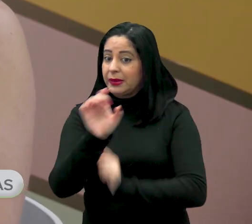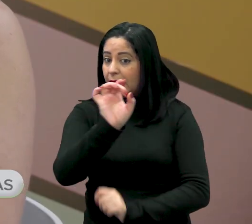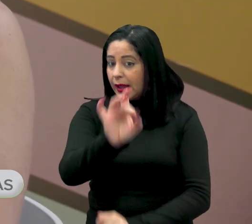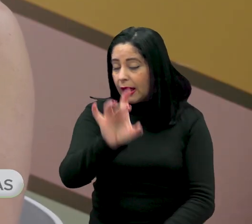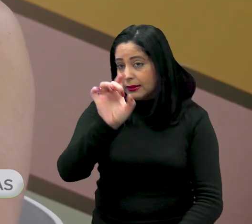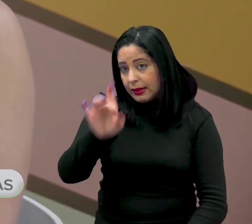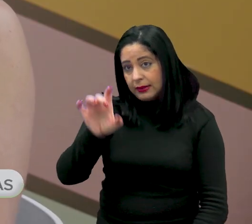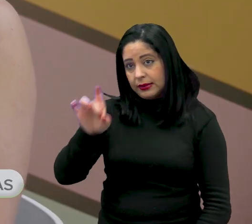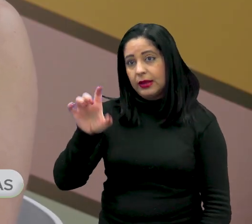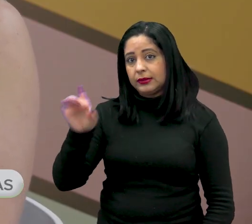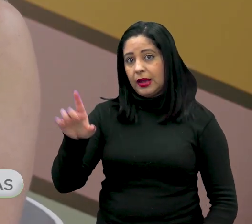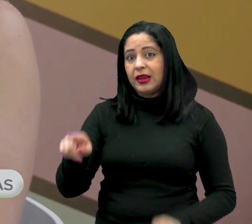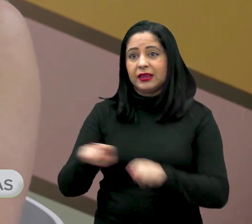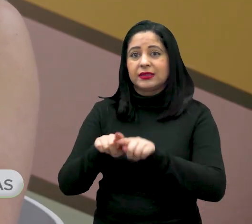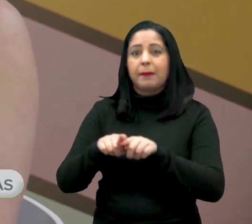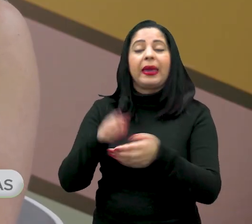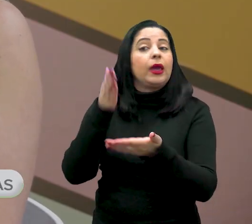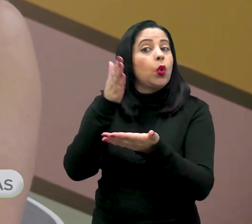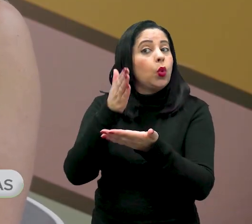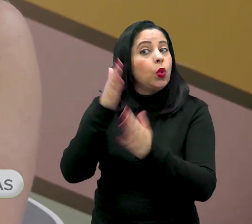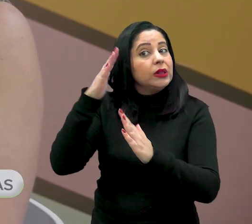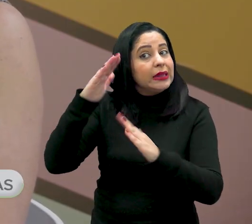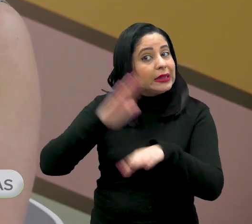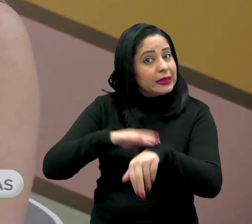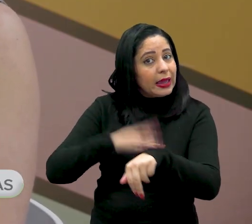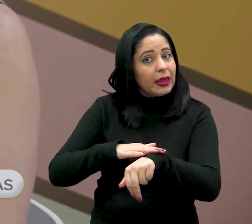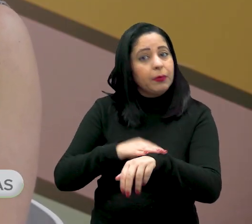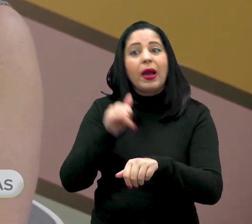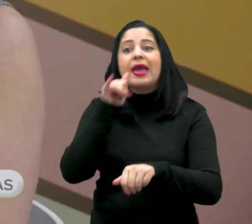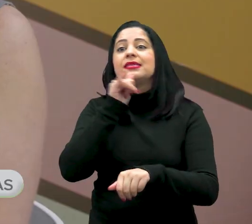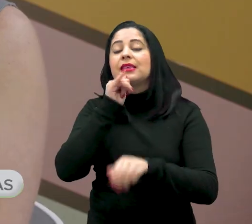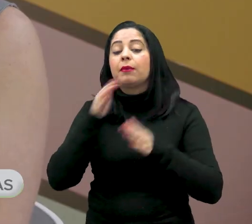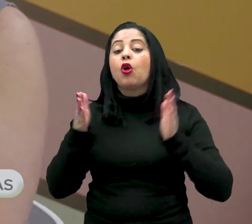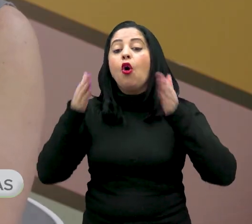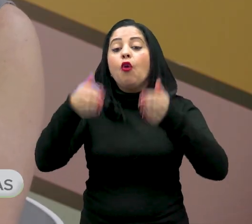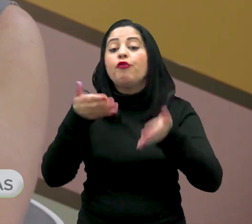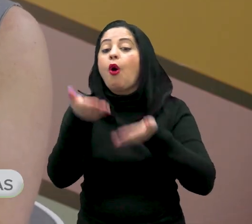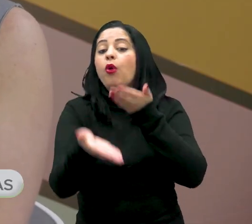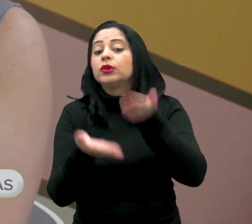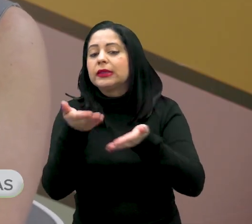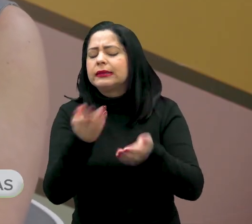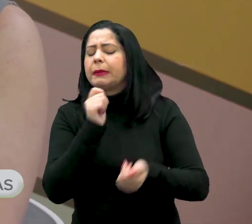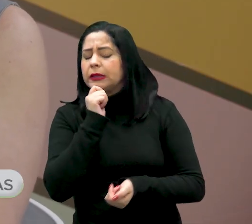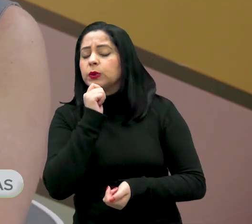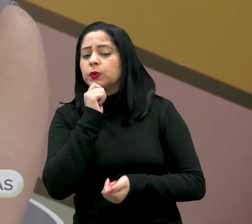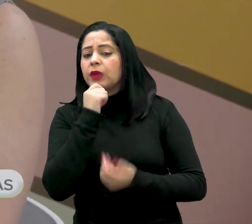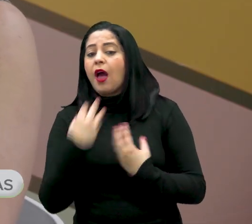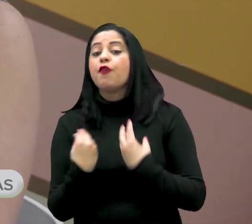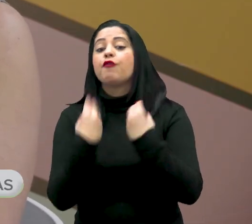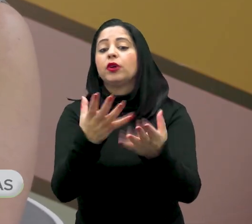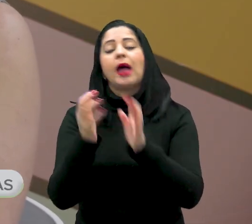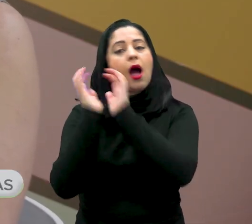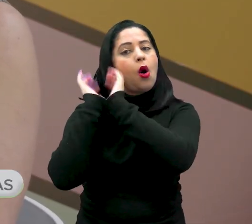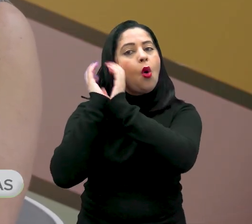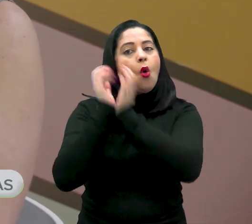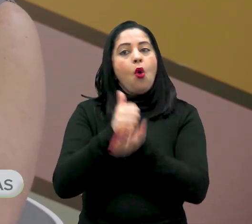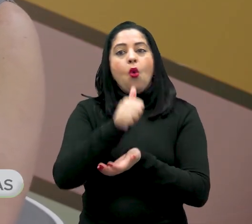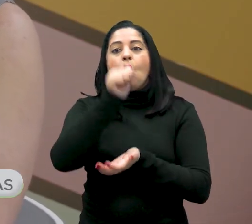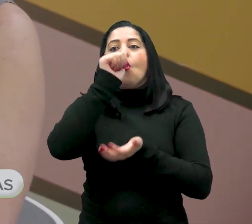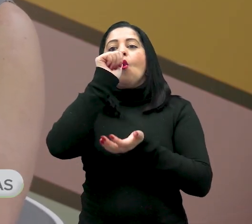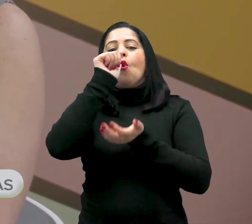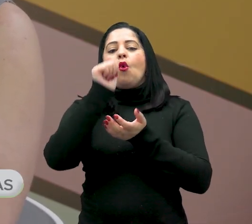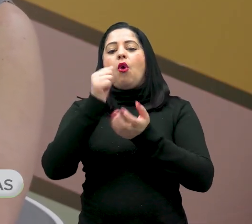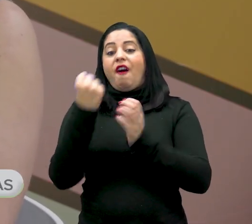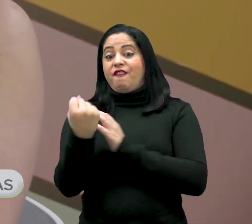é individualizada e por tempo. Qual o foco do tratamento atual? É esse? Então vamos focar numa suplementação que te ajude nisso.